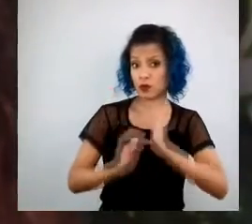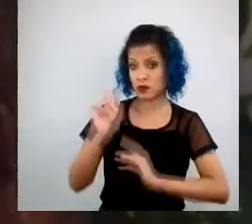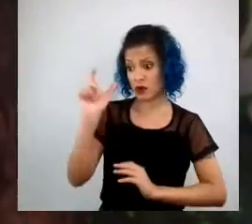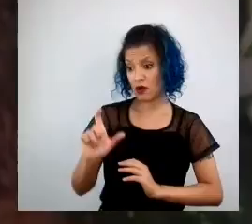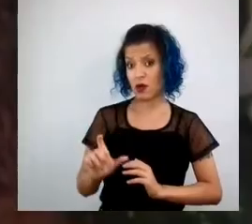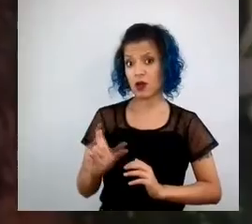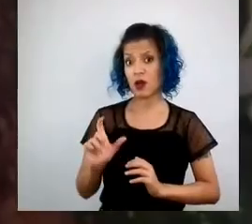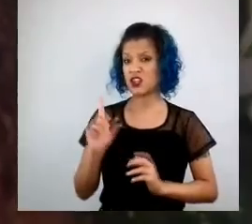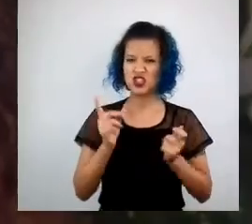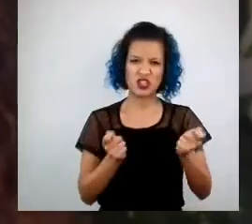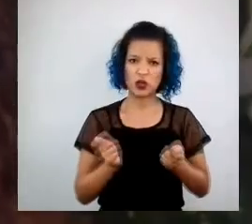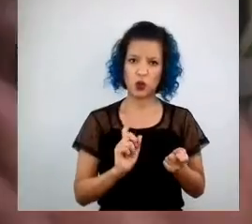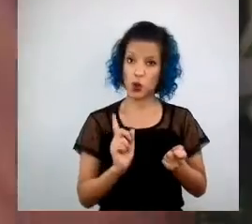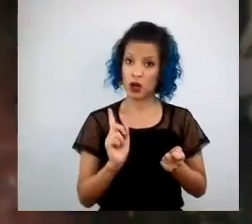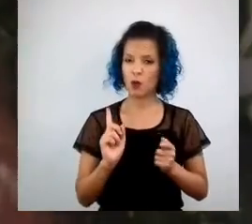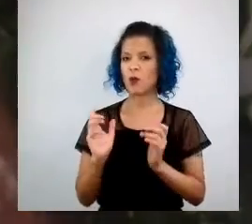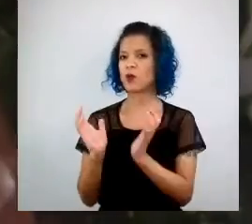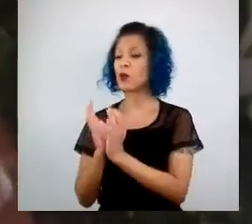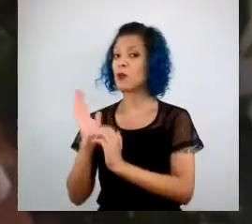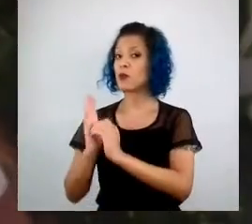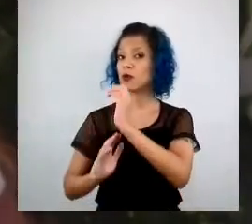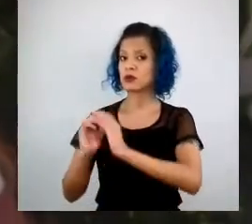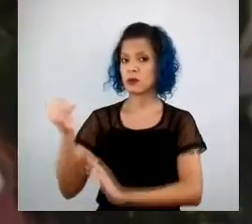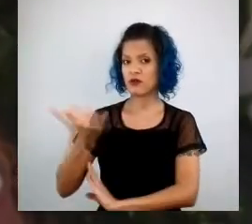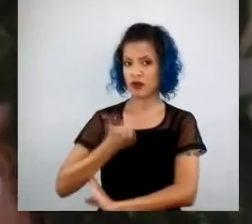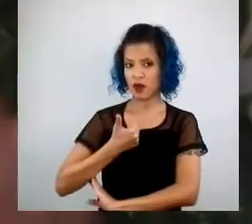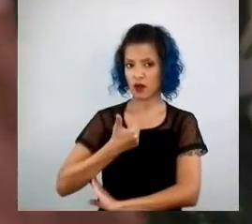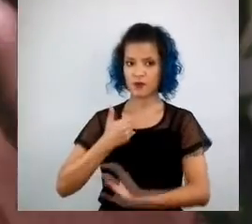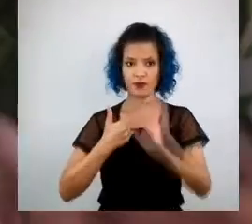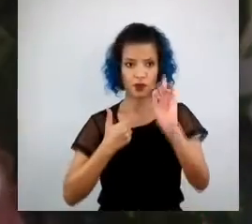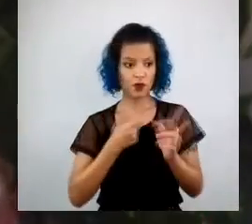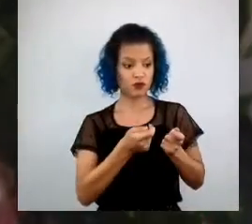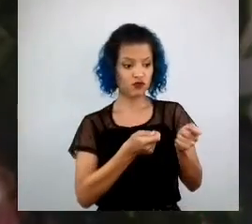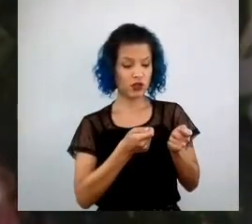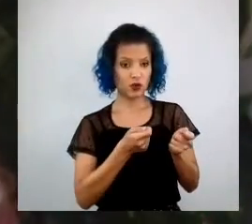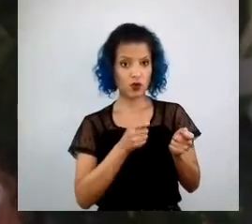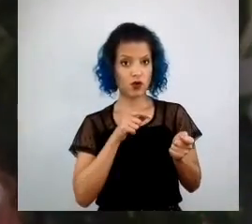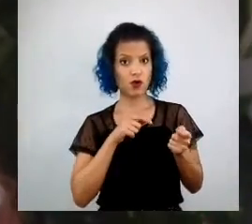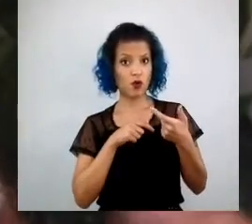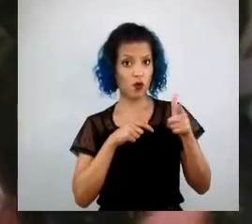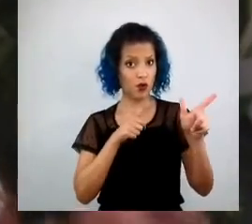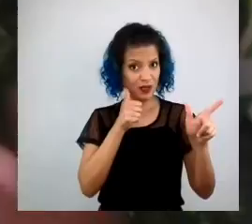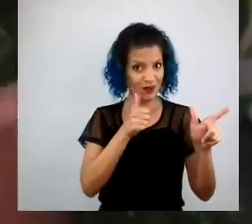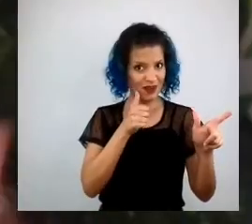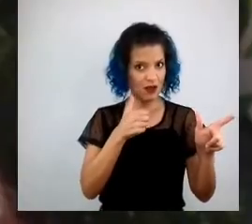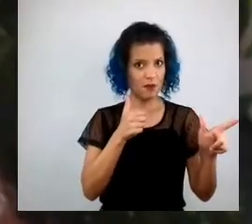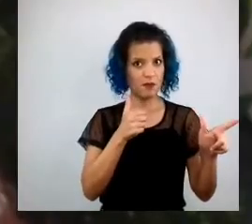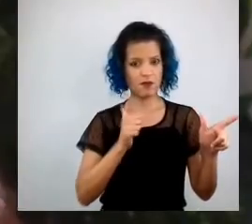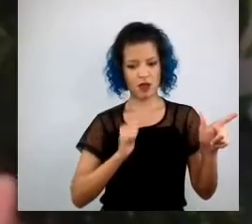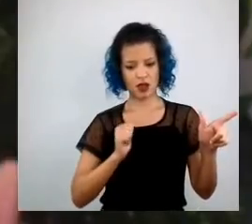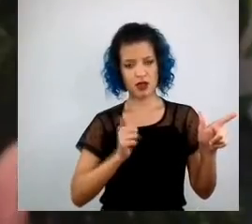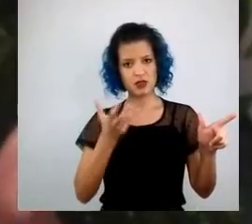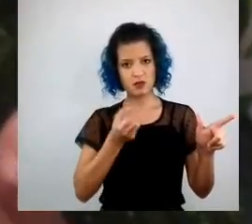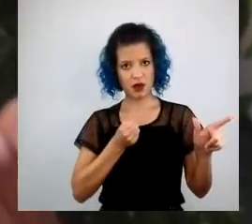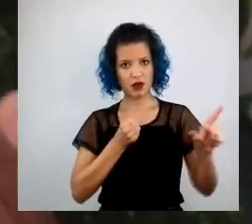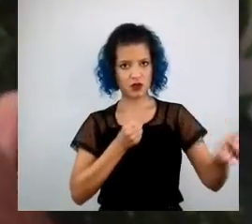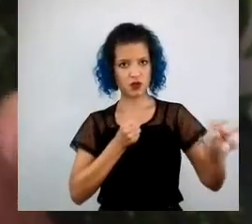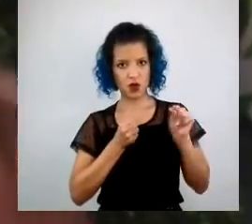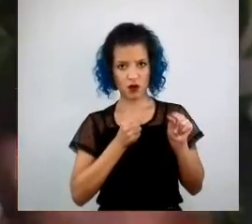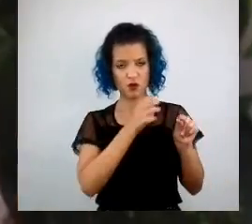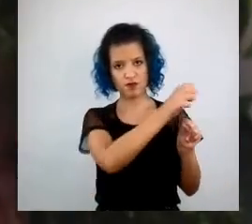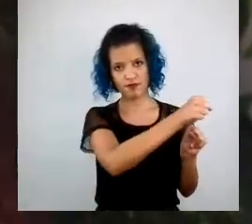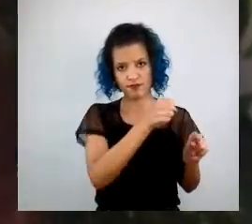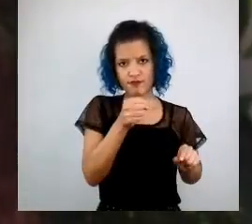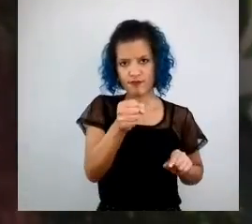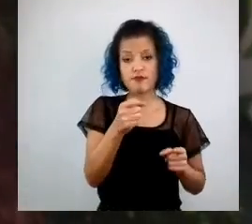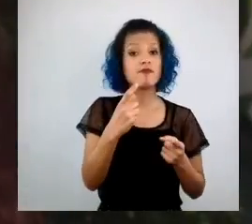produção me informou que o diretor optou pela atriz branca apenas pelo fato